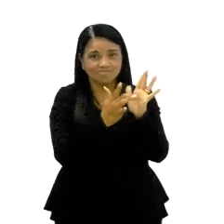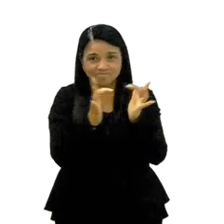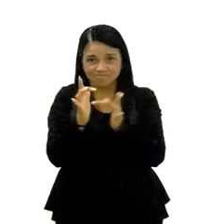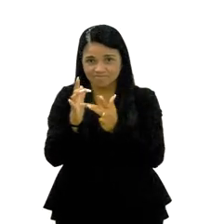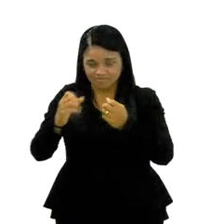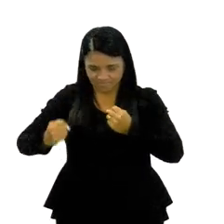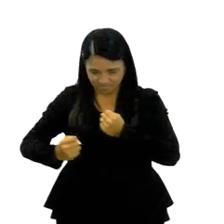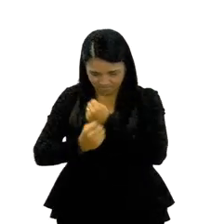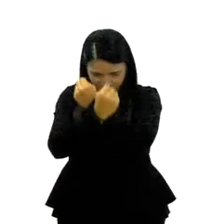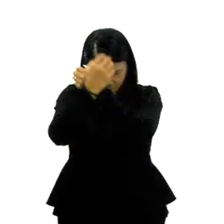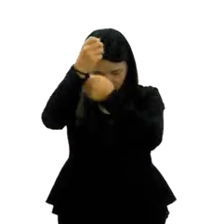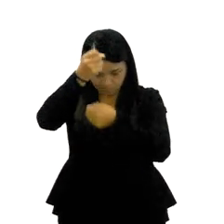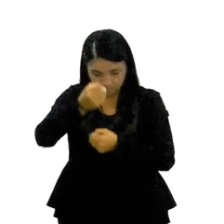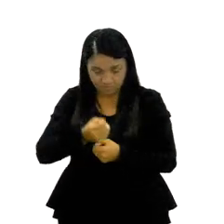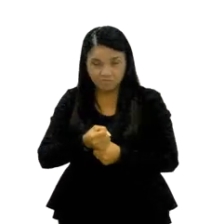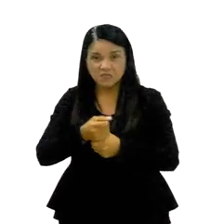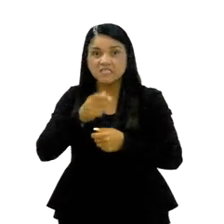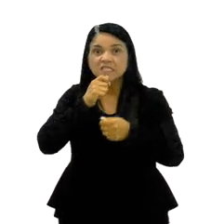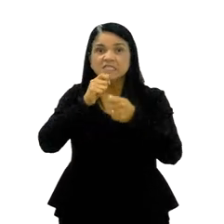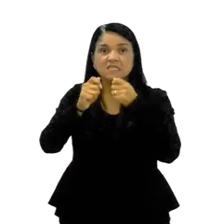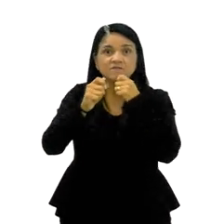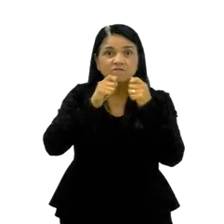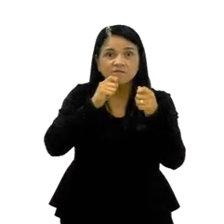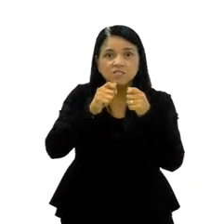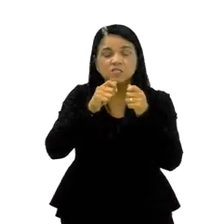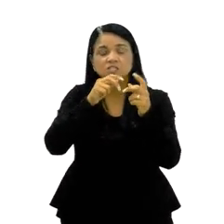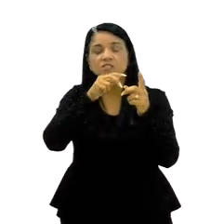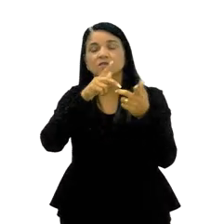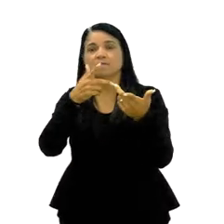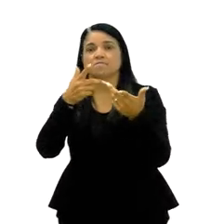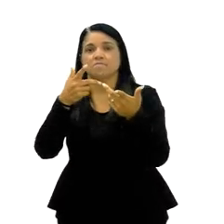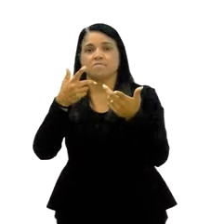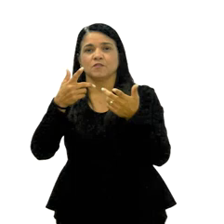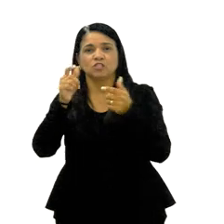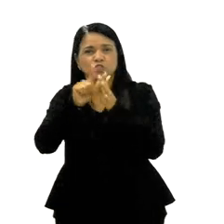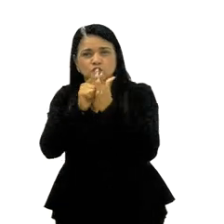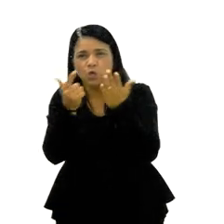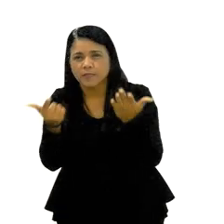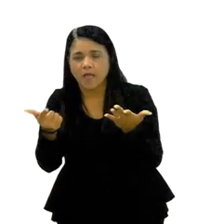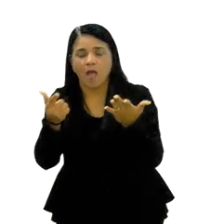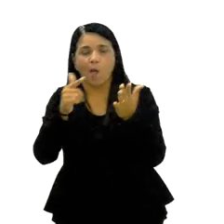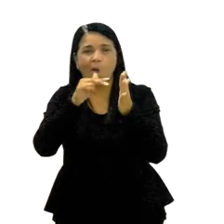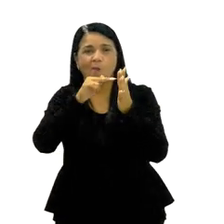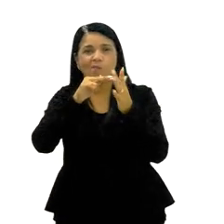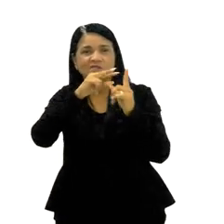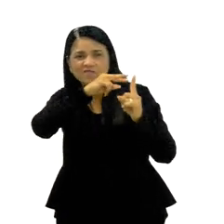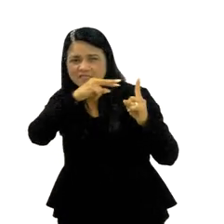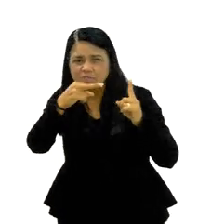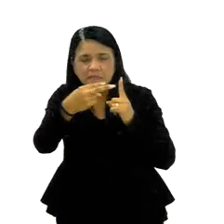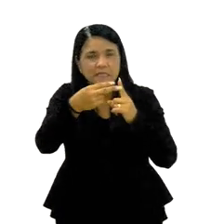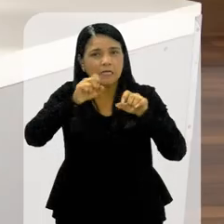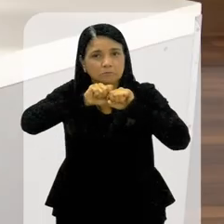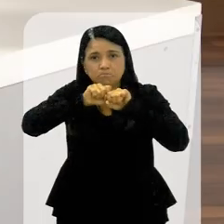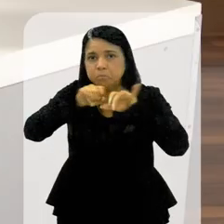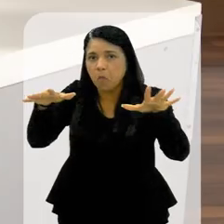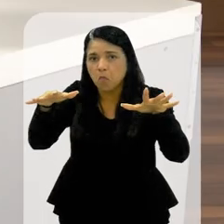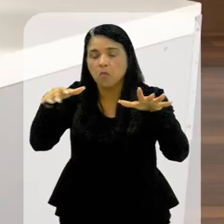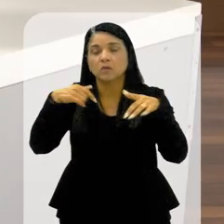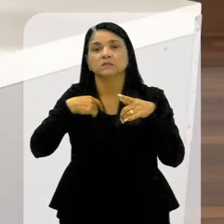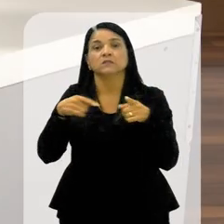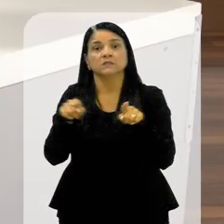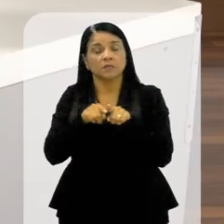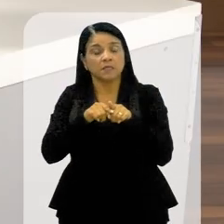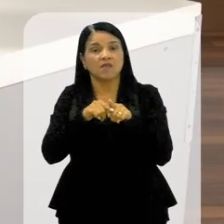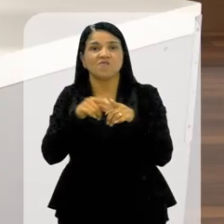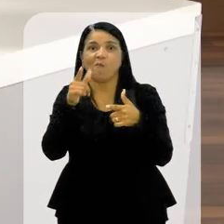uma visibilidade com entrevistas, matérias, jornais, porque foi uma peça muito emblemática para o Carnaval. E teve também a polêmica